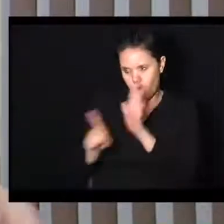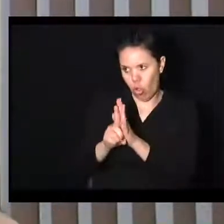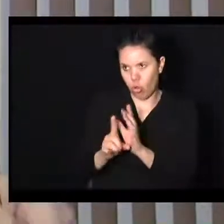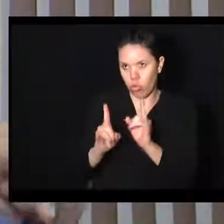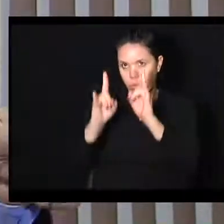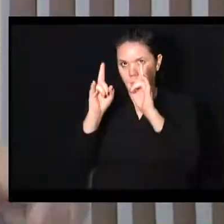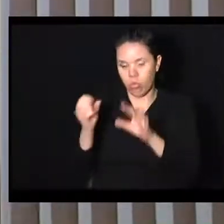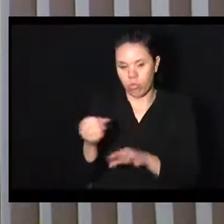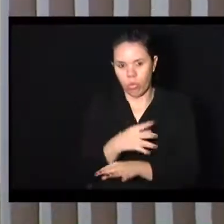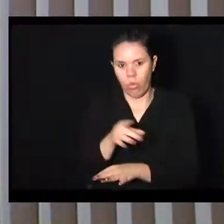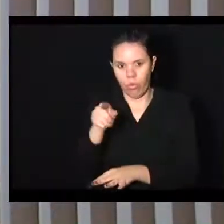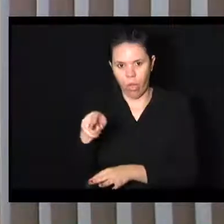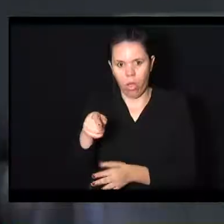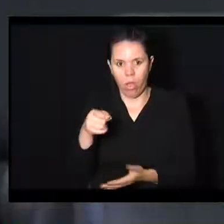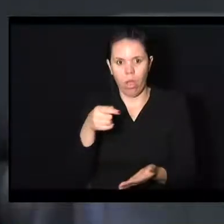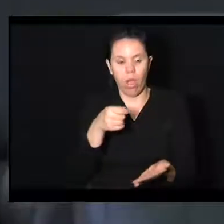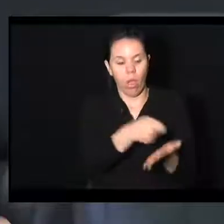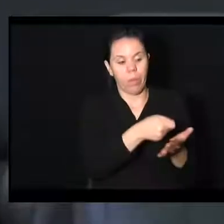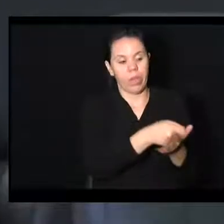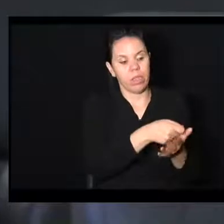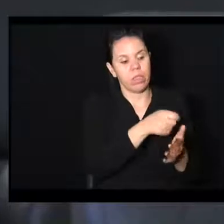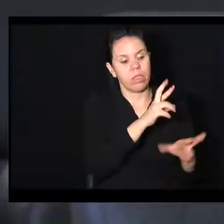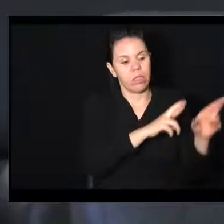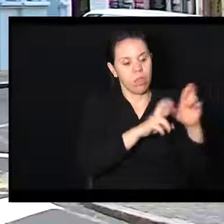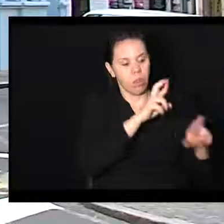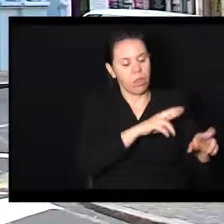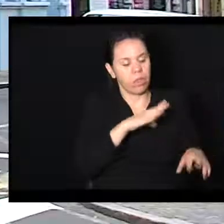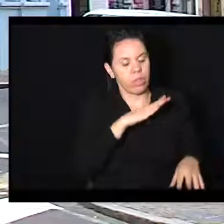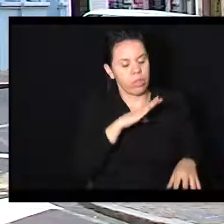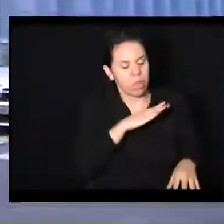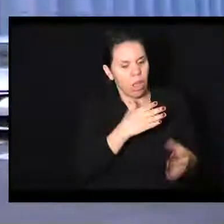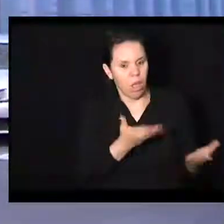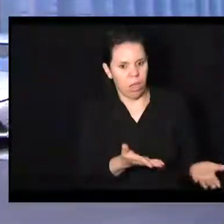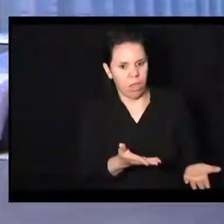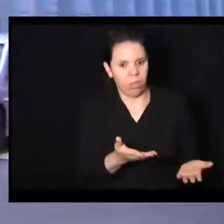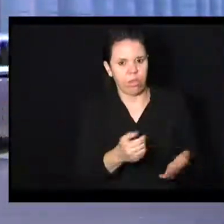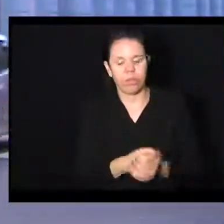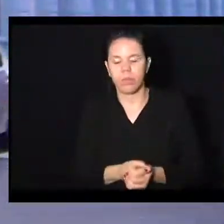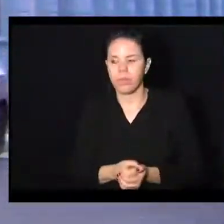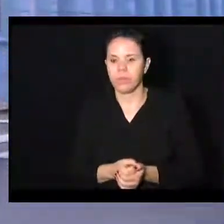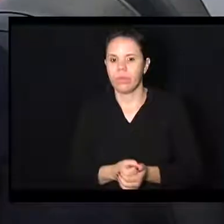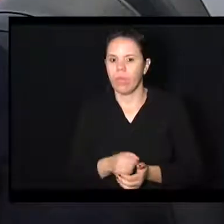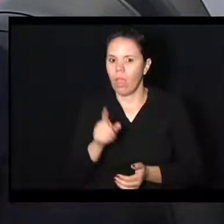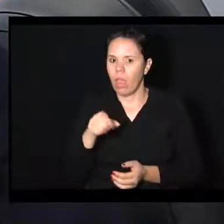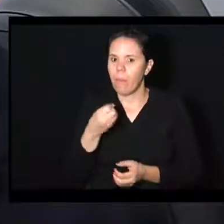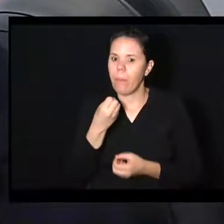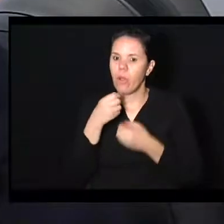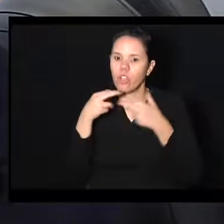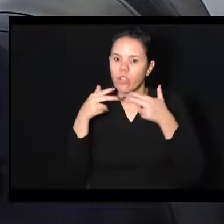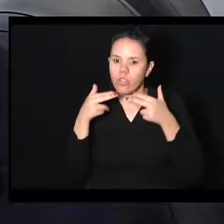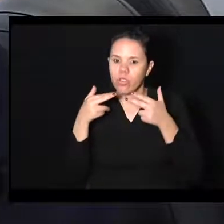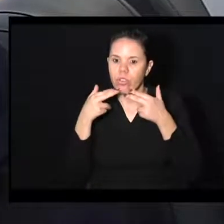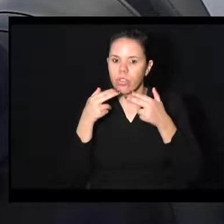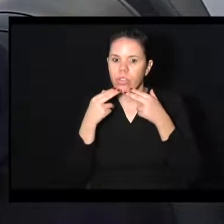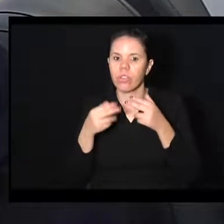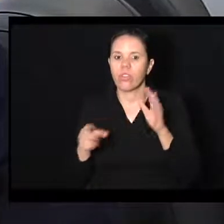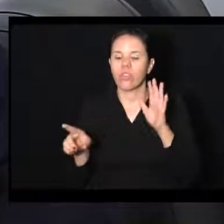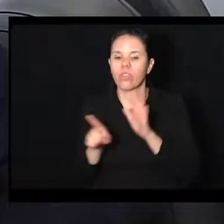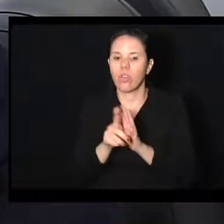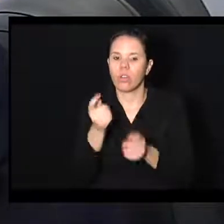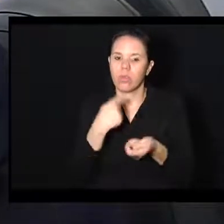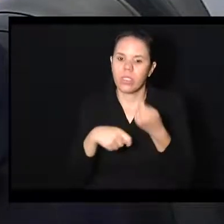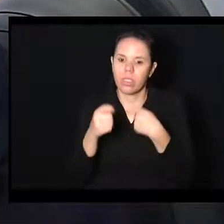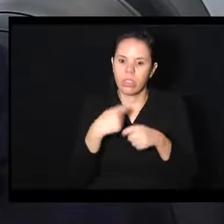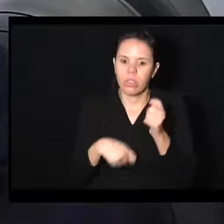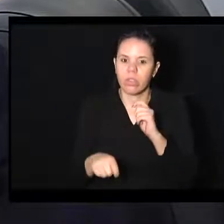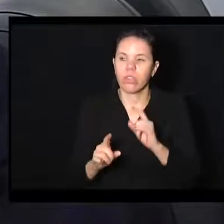ser uma obrigação do próprio município. Uma boa notícia para os administradores de imóveis tombados. Com o decorrer dos anos, o prédio aqui